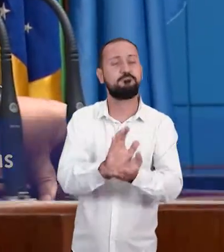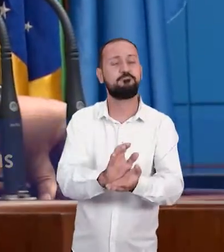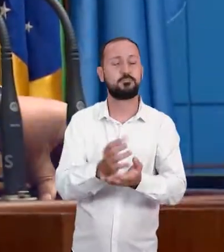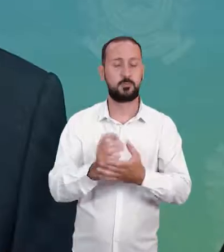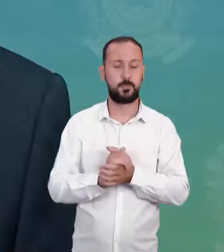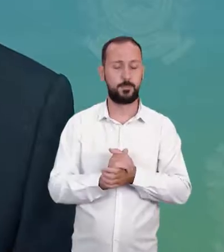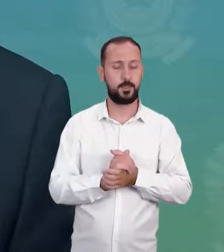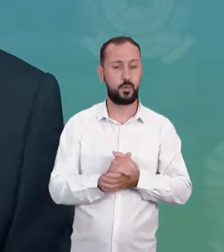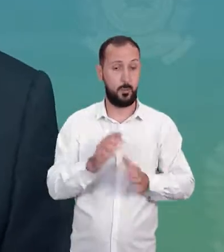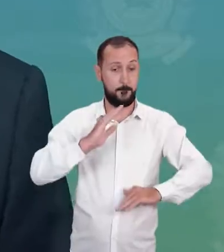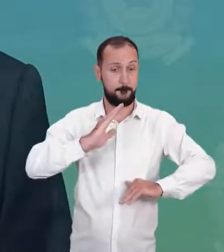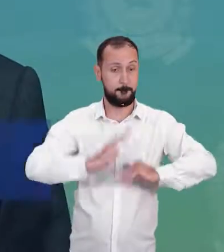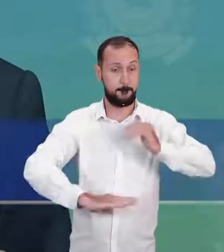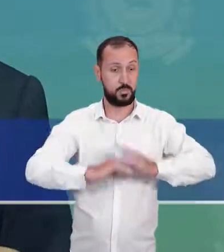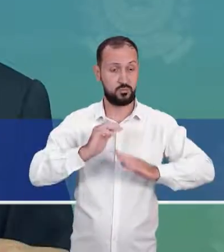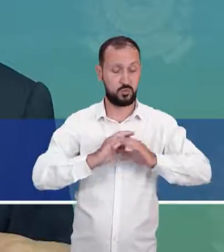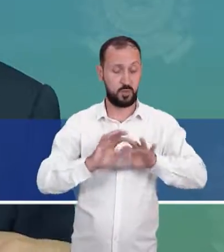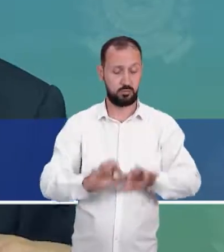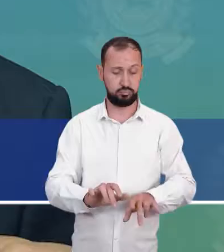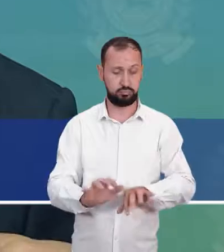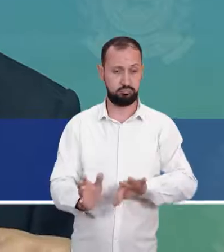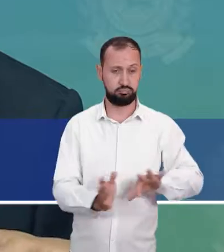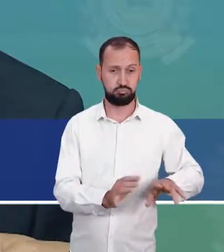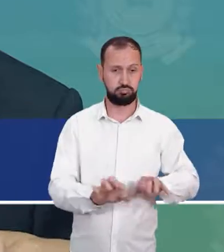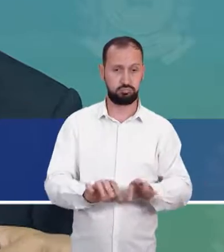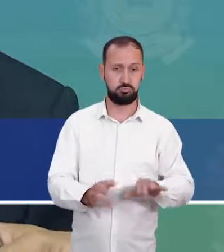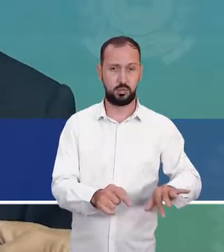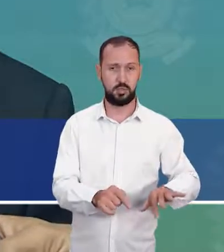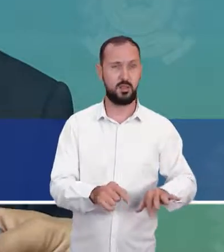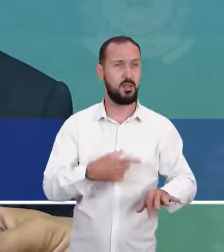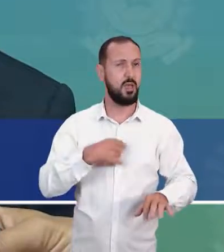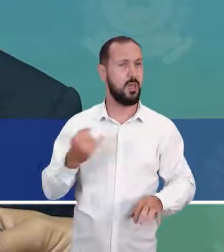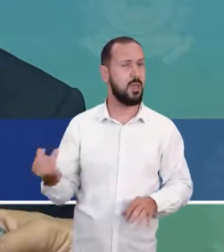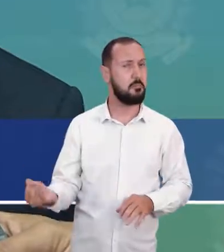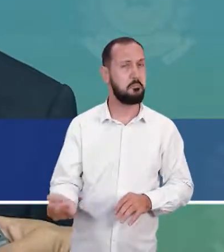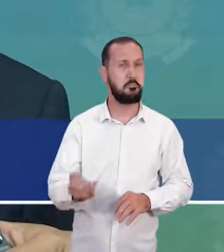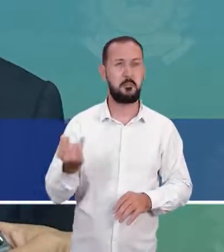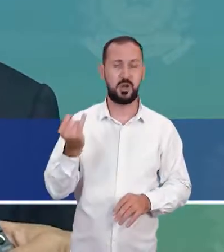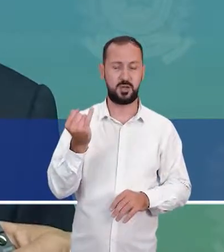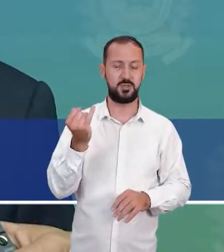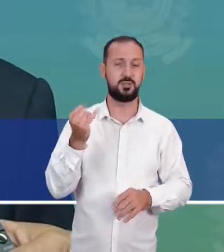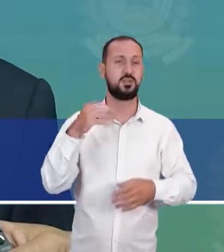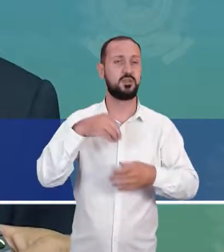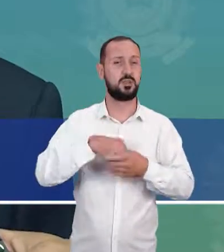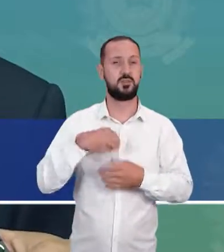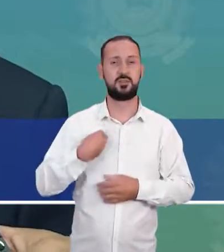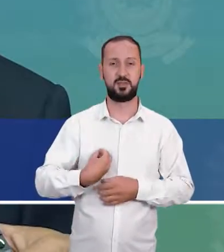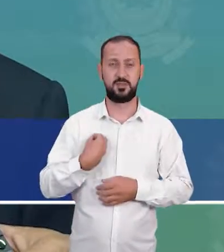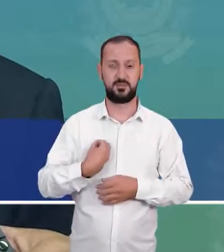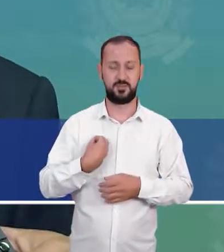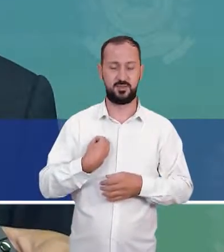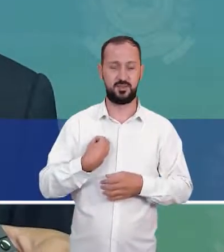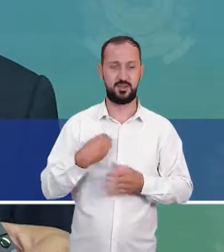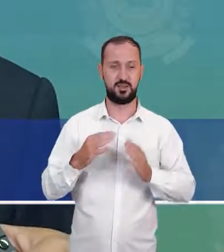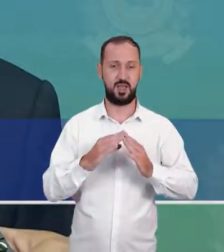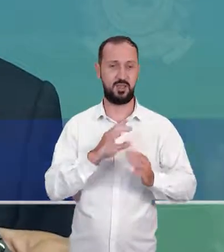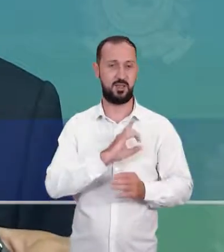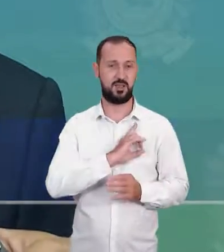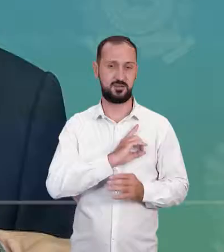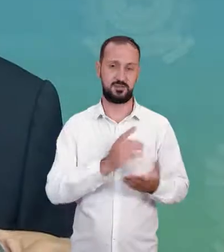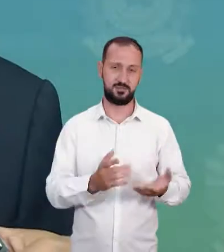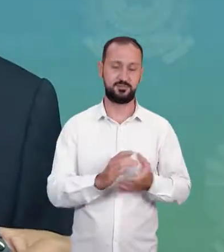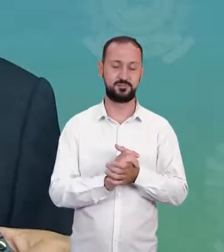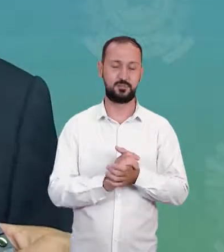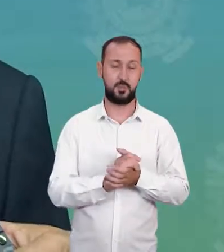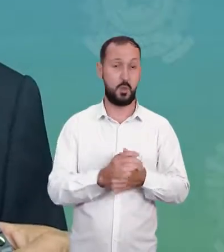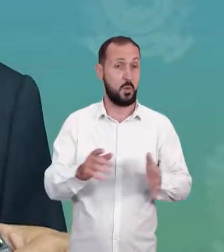honraria. O escrivão, ele ocupa um papel proeminente na vida de uma delegacia. Um